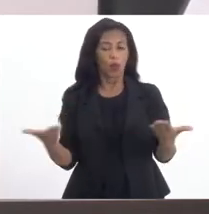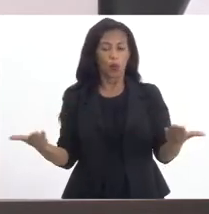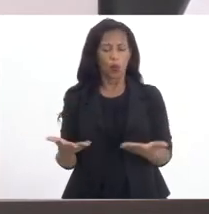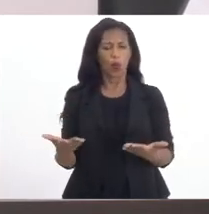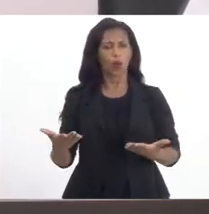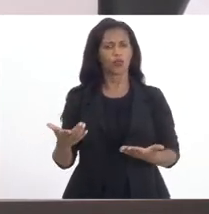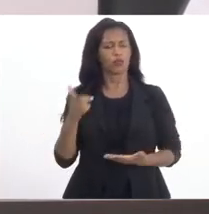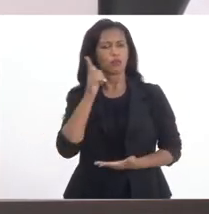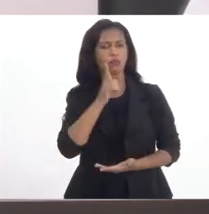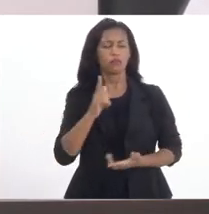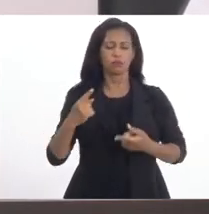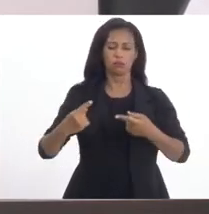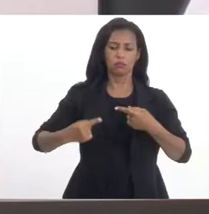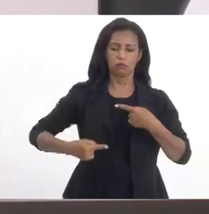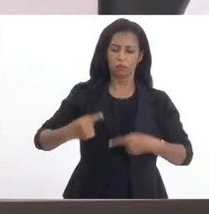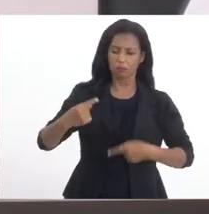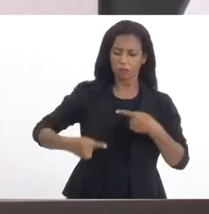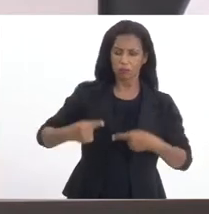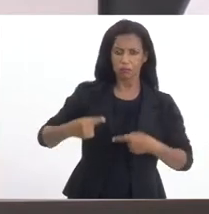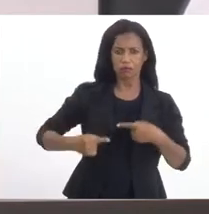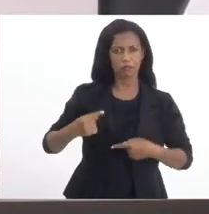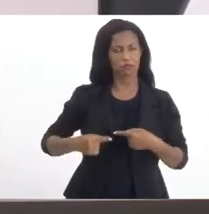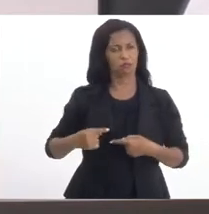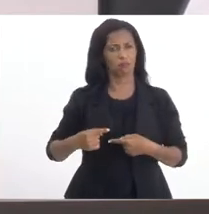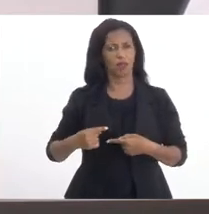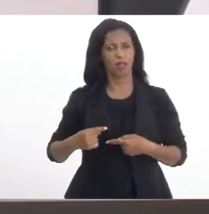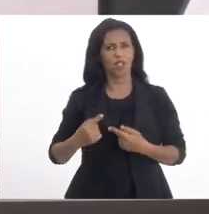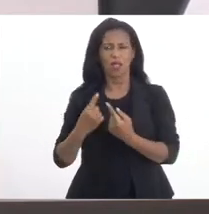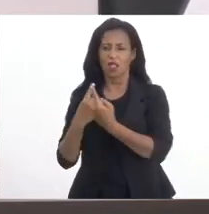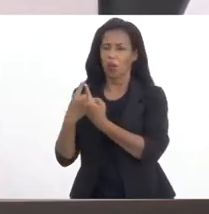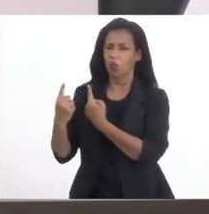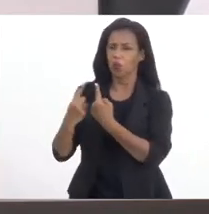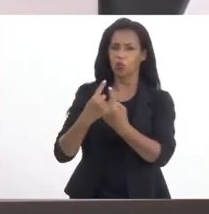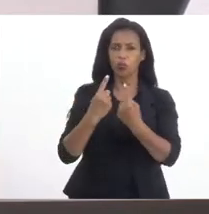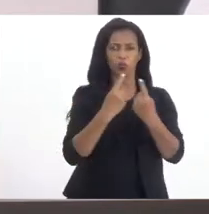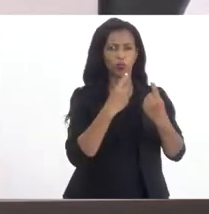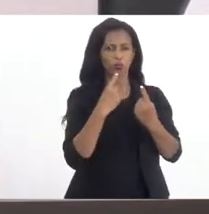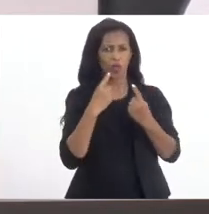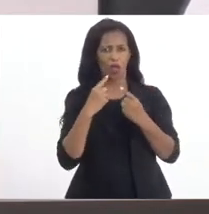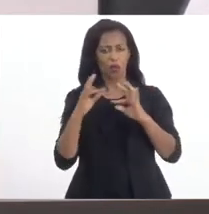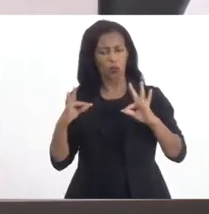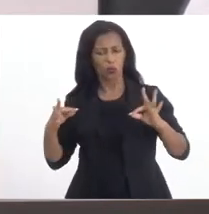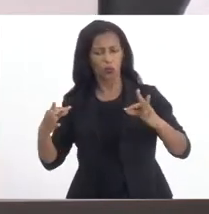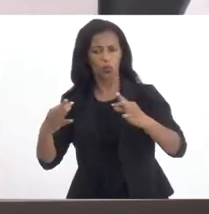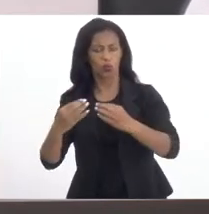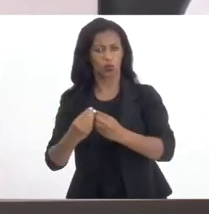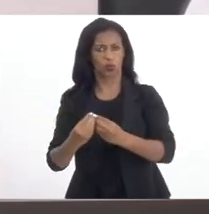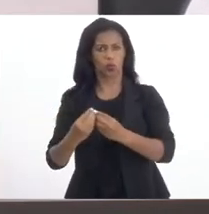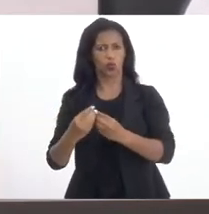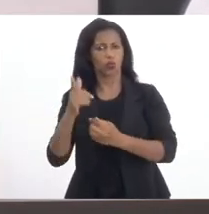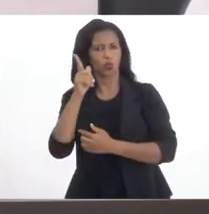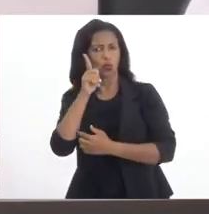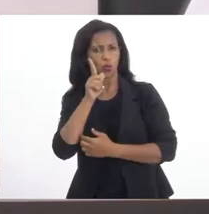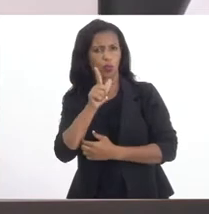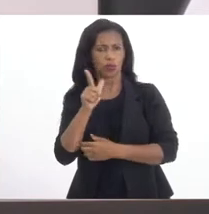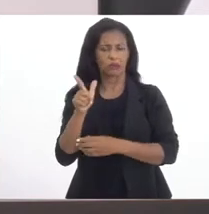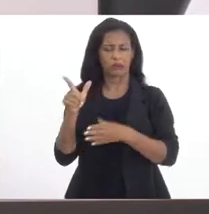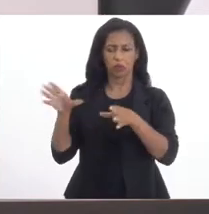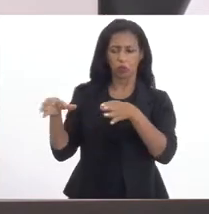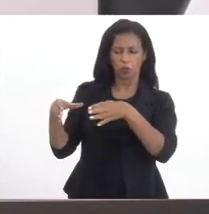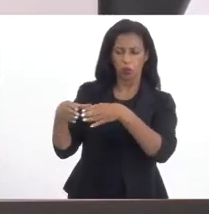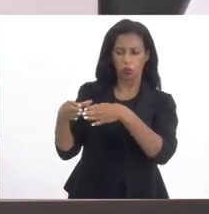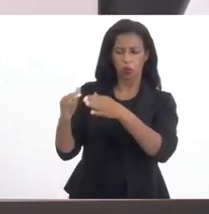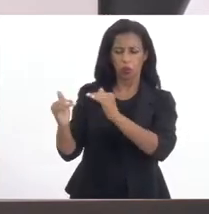esse debate, que é fruto de um processo de diálogo da comunidade universitária da UESO, que aprovou no seu Conselho Superior essa proposta